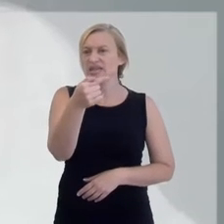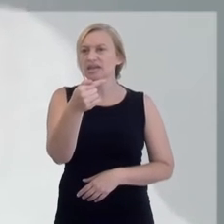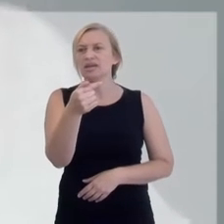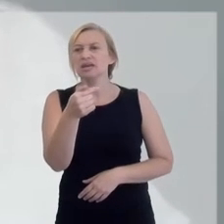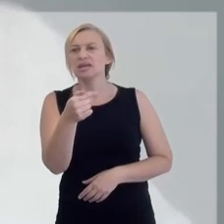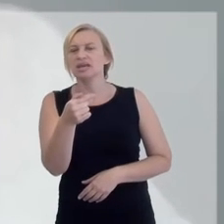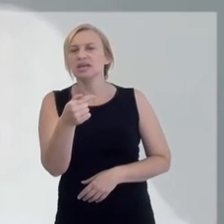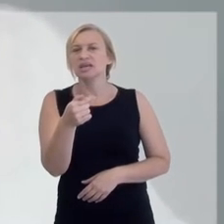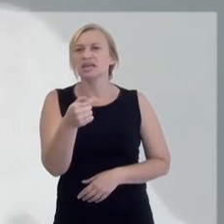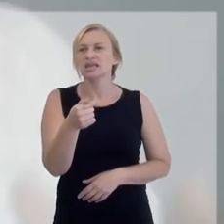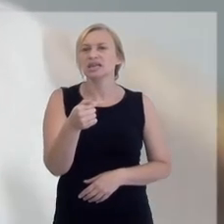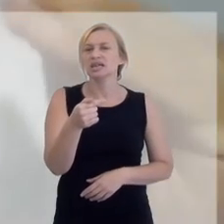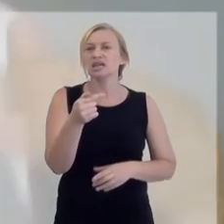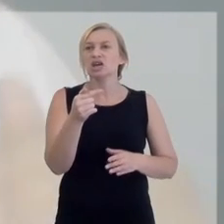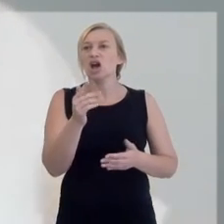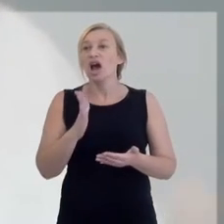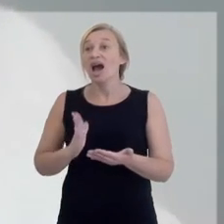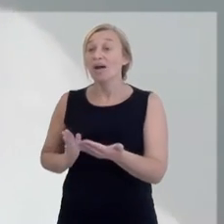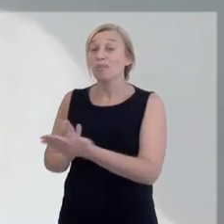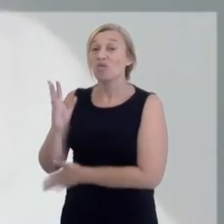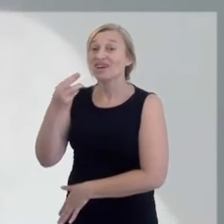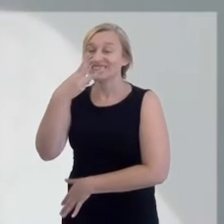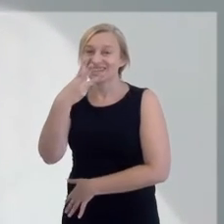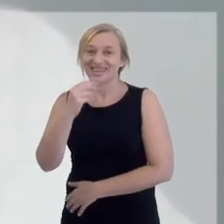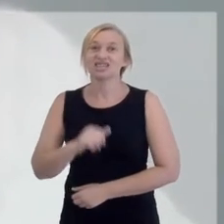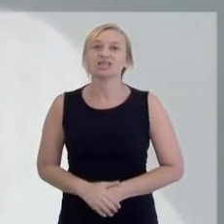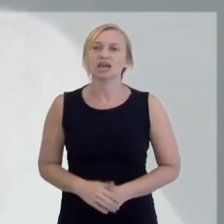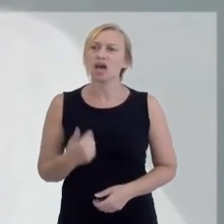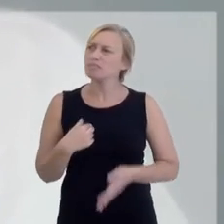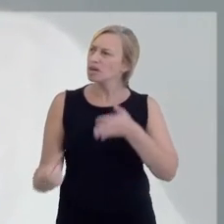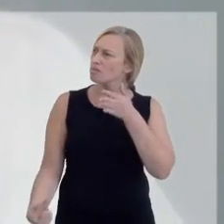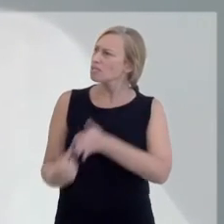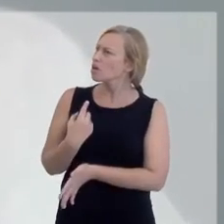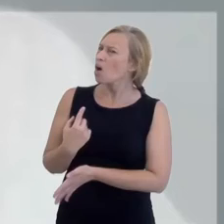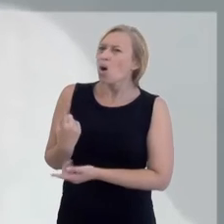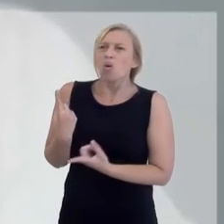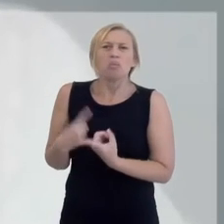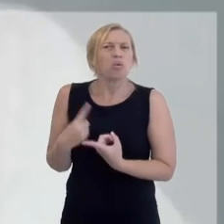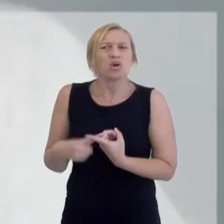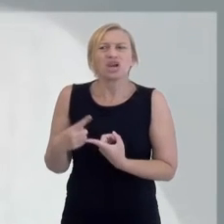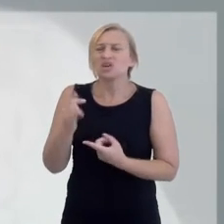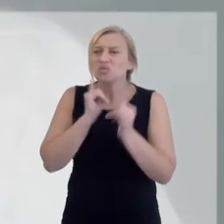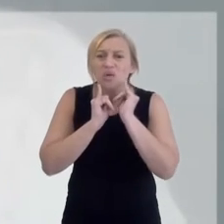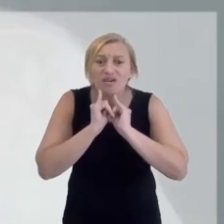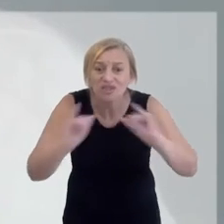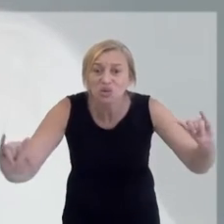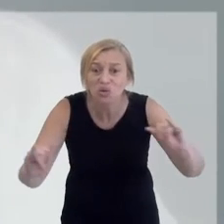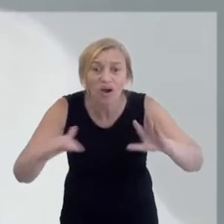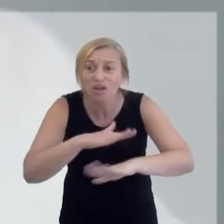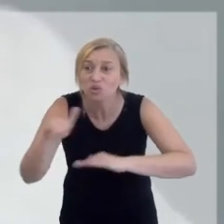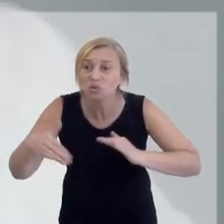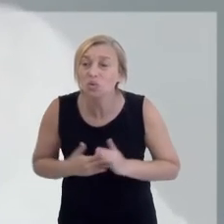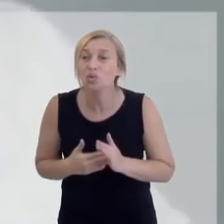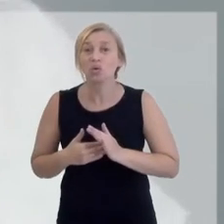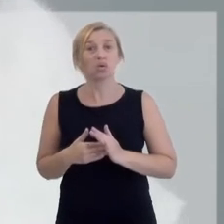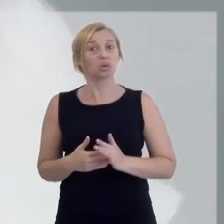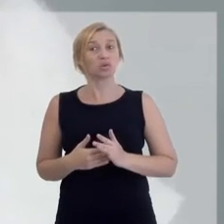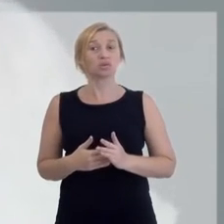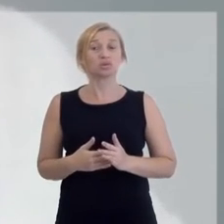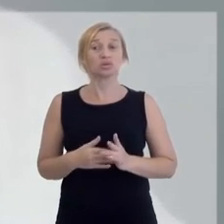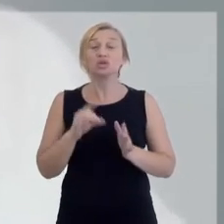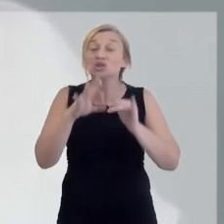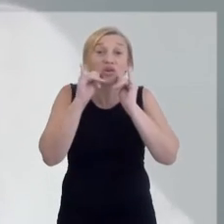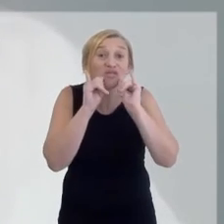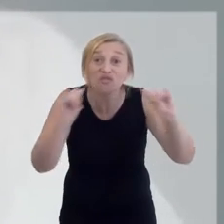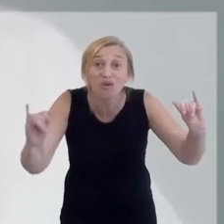só passaram 3 e quase assim, bem lá embaixo. E a minha pergunta foi: por que ela não falou com todo mundo? Era só